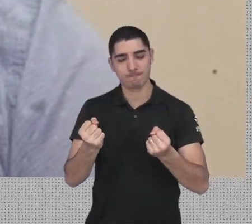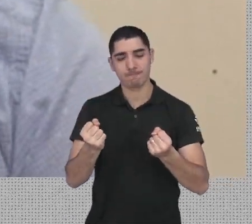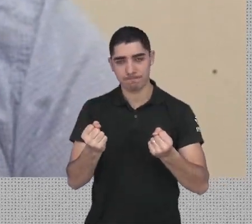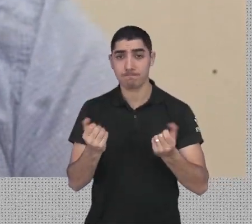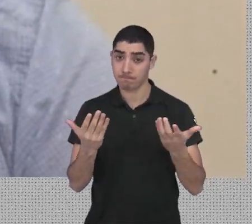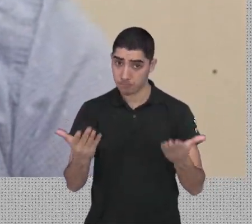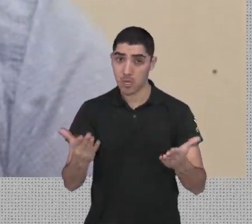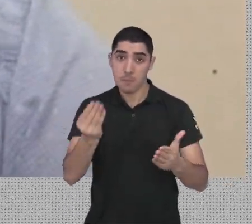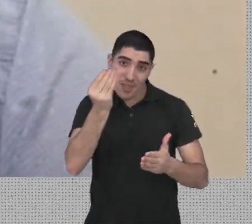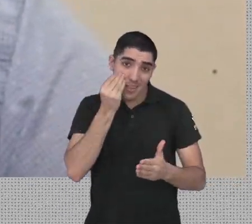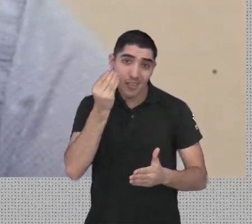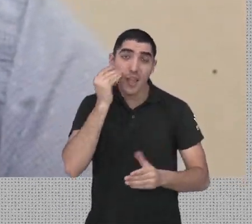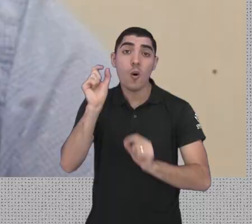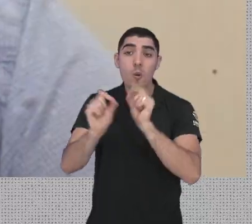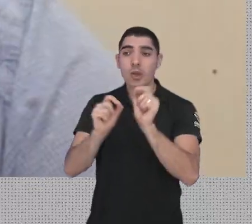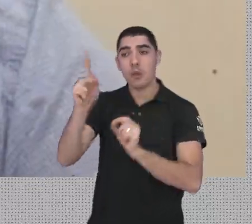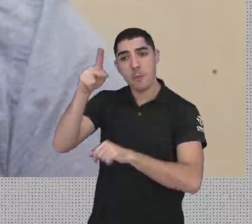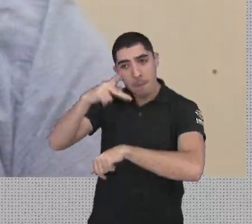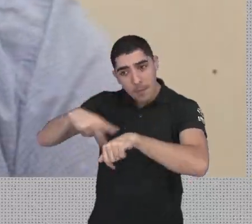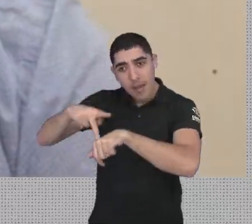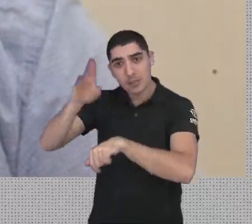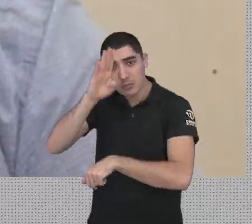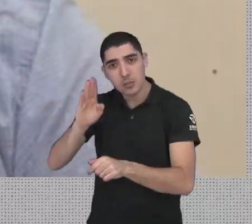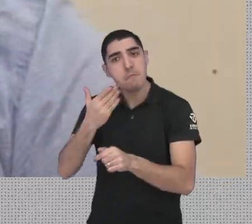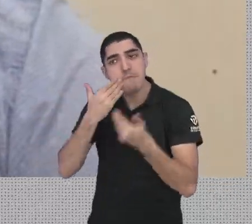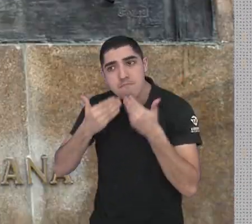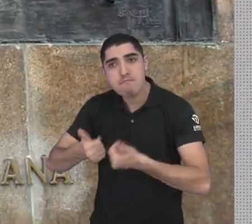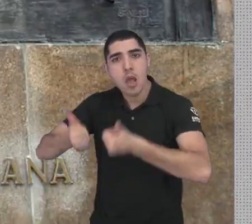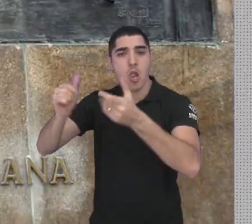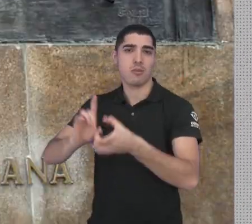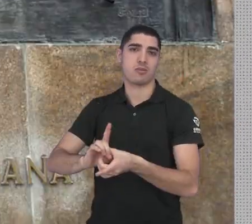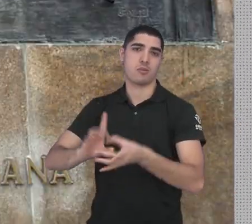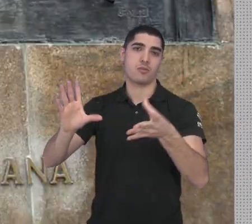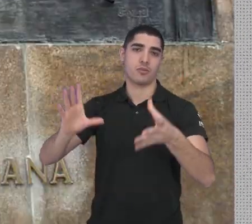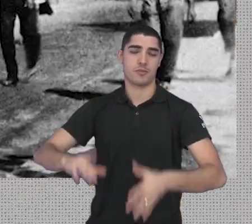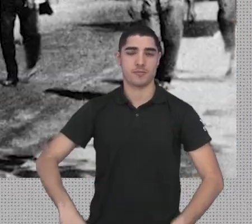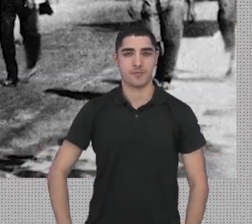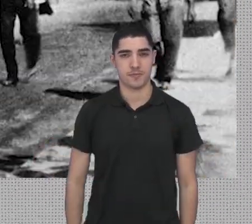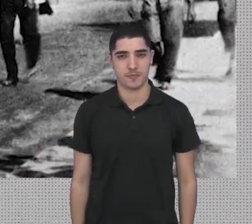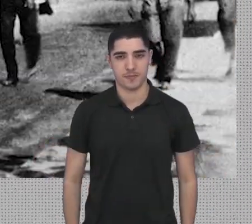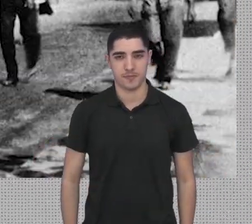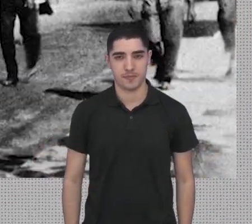né, para fazer do país um país mais moderno.